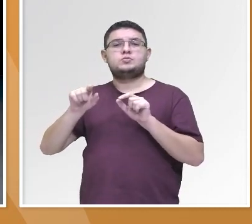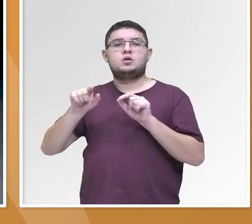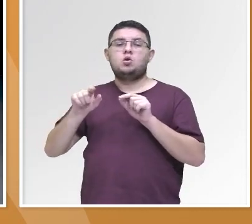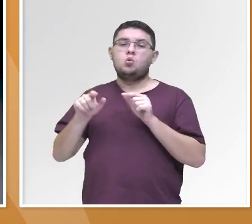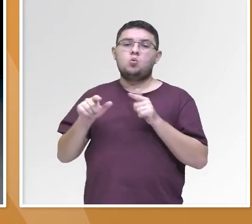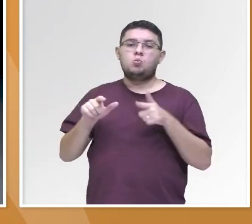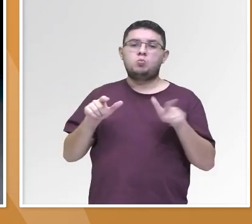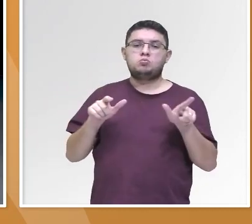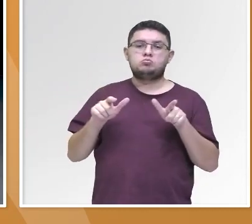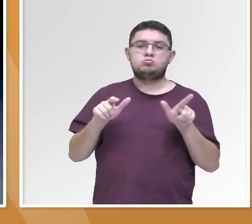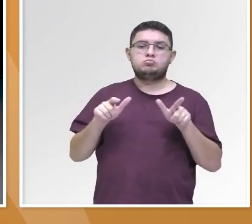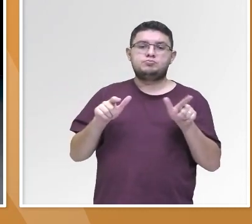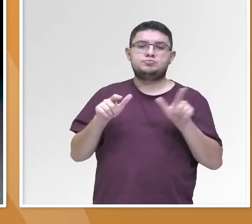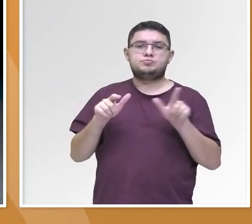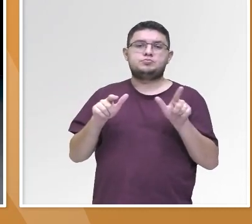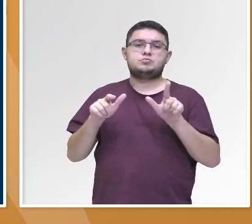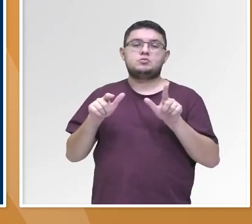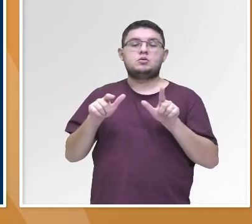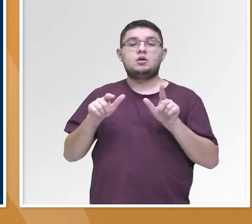rapidamente o que nós temos aí.